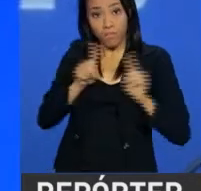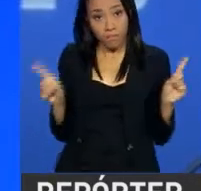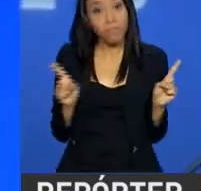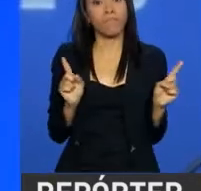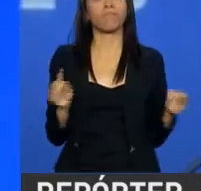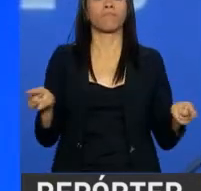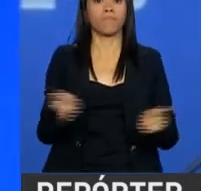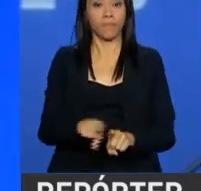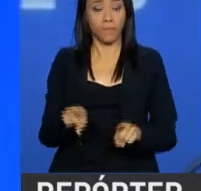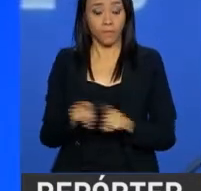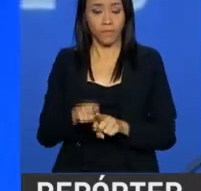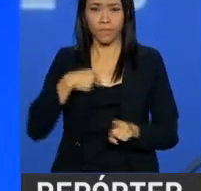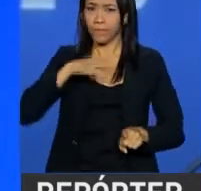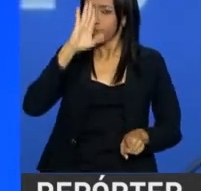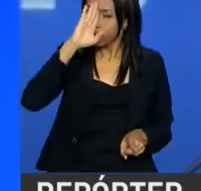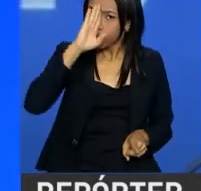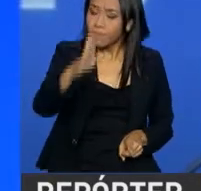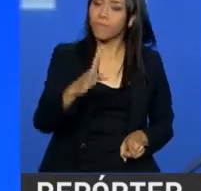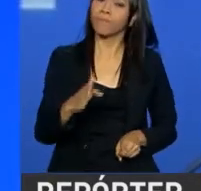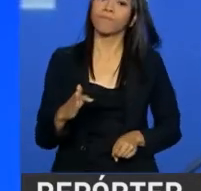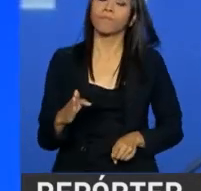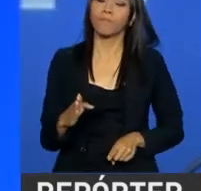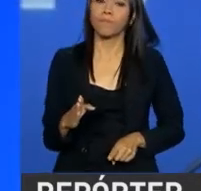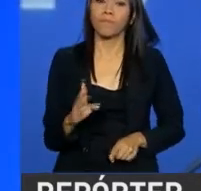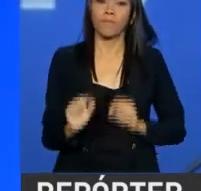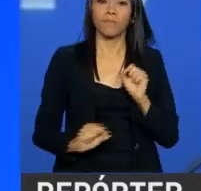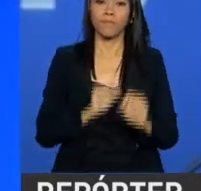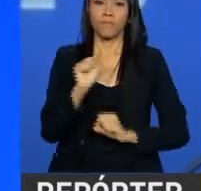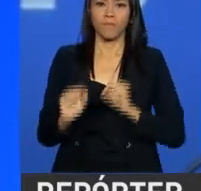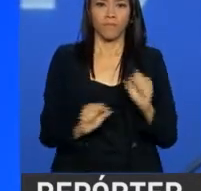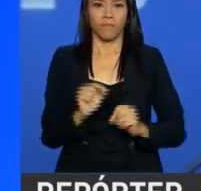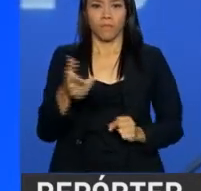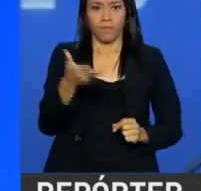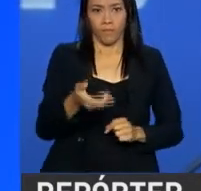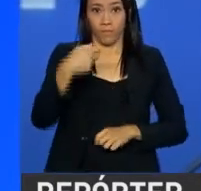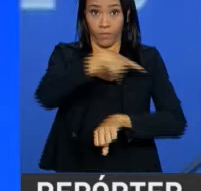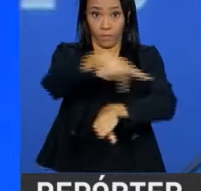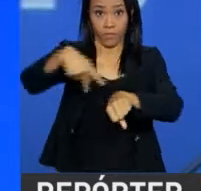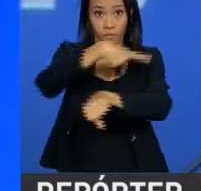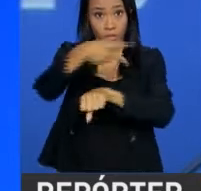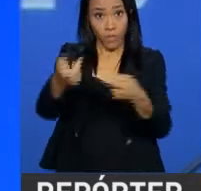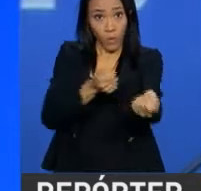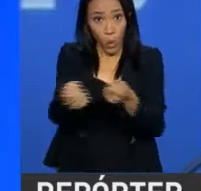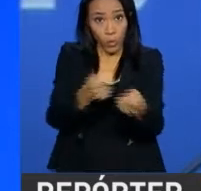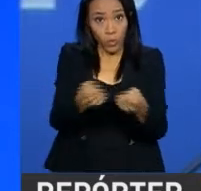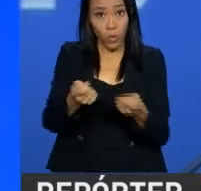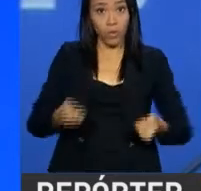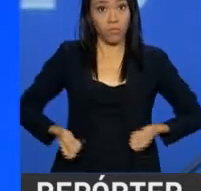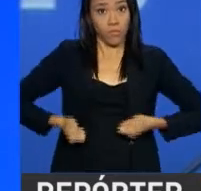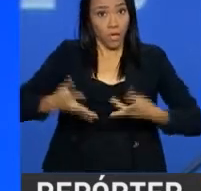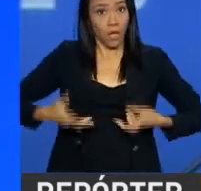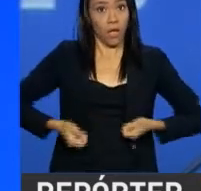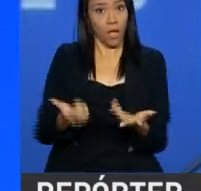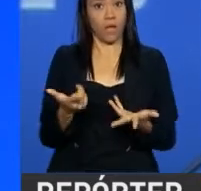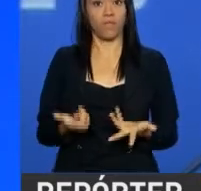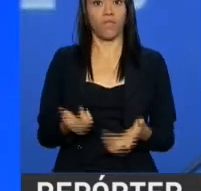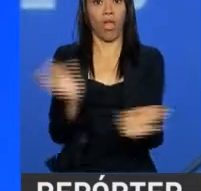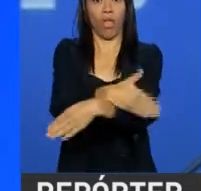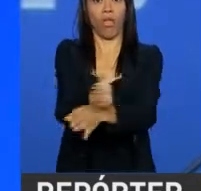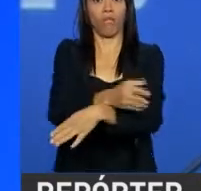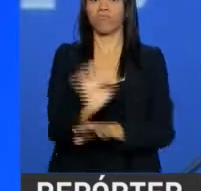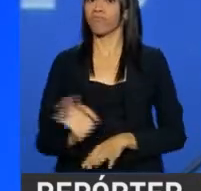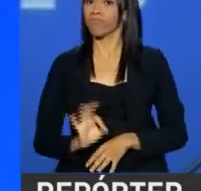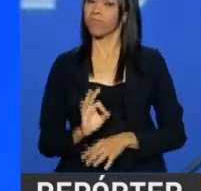e fundamentalmente um estado que controla as suas contas um estado que seja